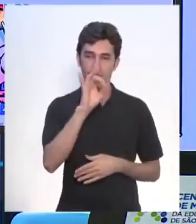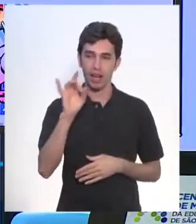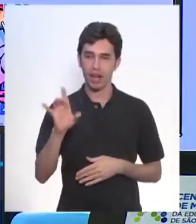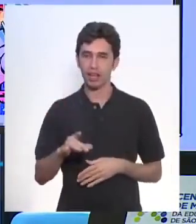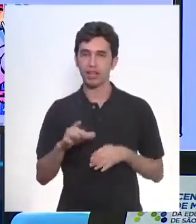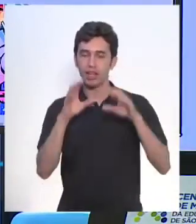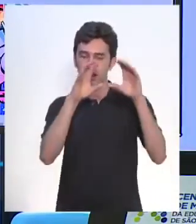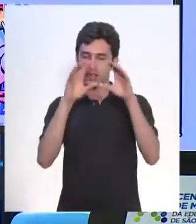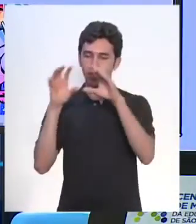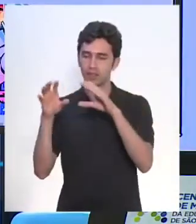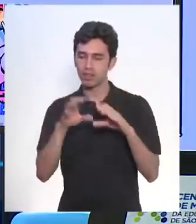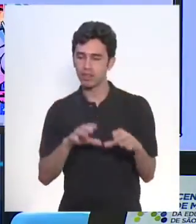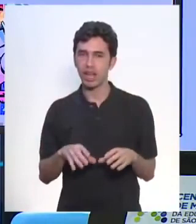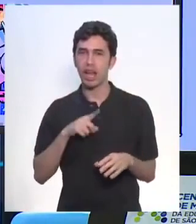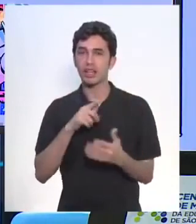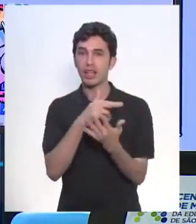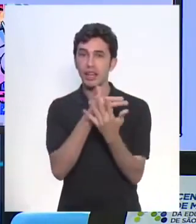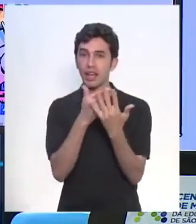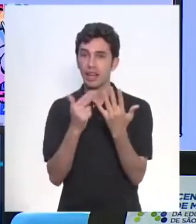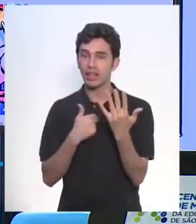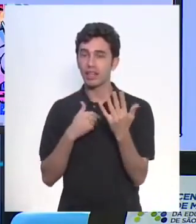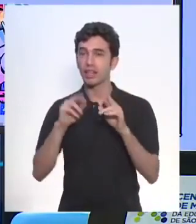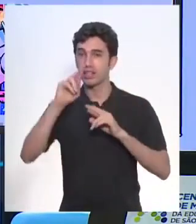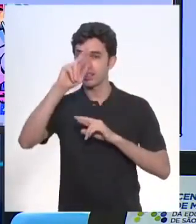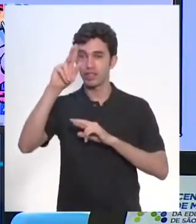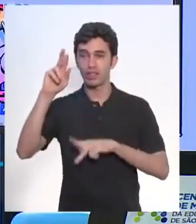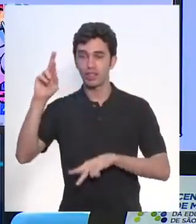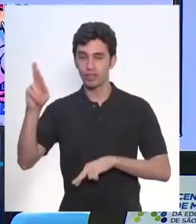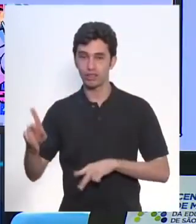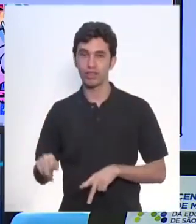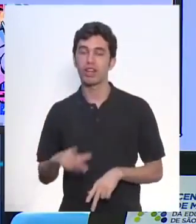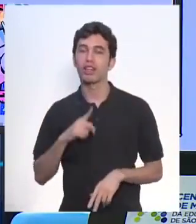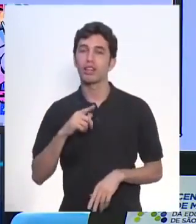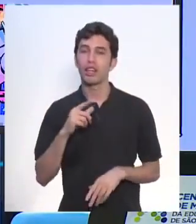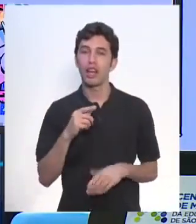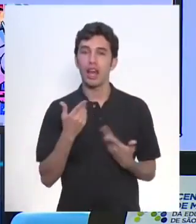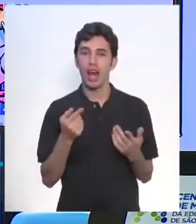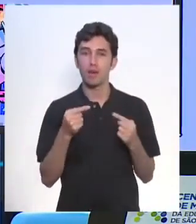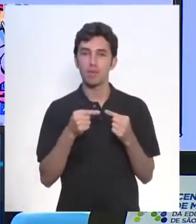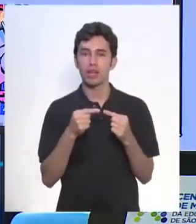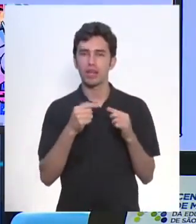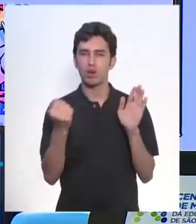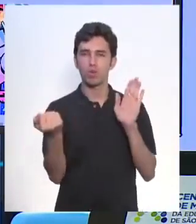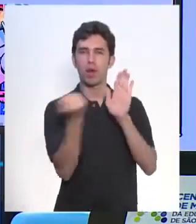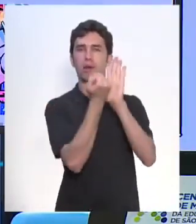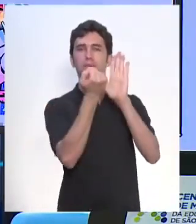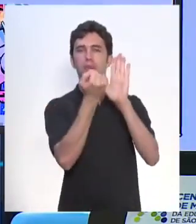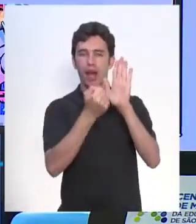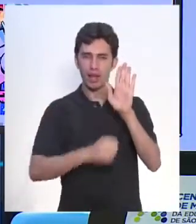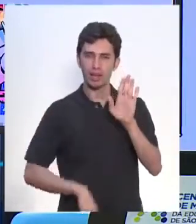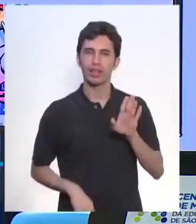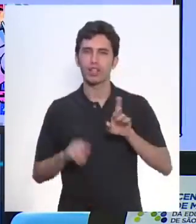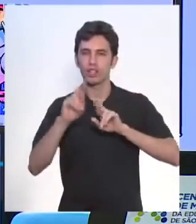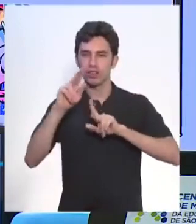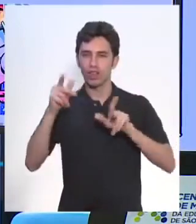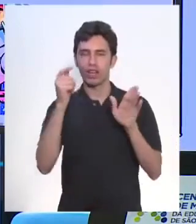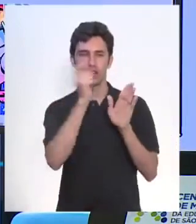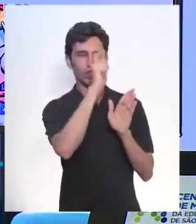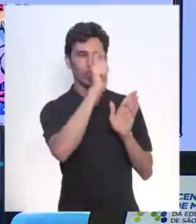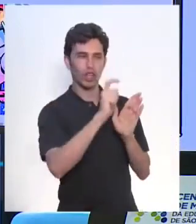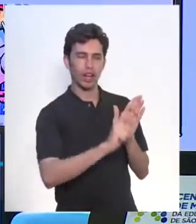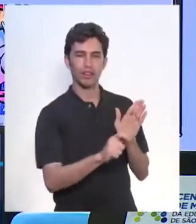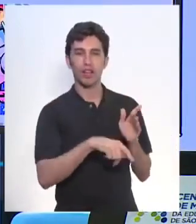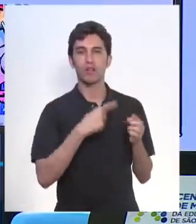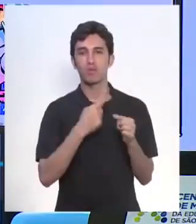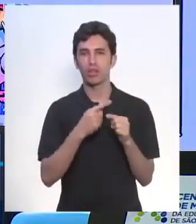cidade apresenta uma característica diferente do seu grafite. A sua forma, ou seja, é uma marca registrada, uma forma diferente de grafitar, porque